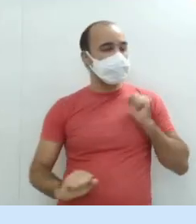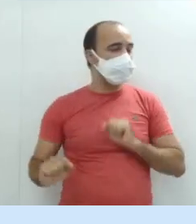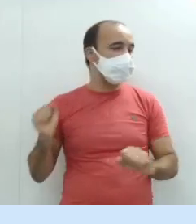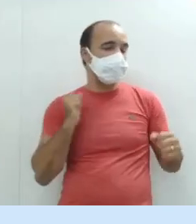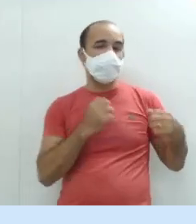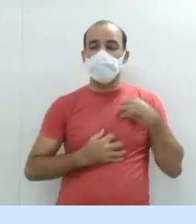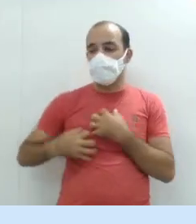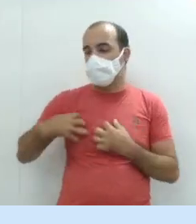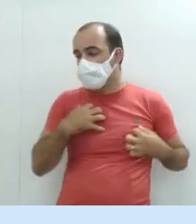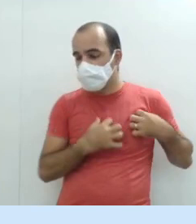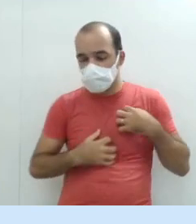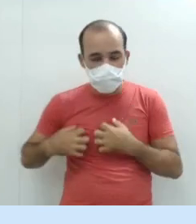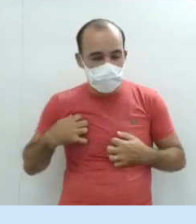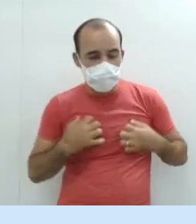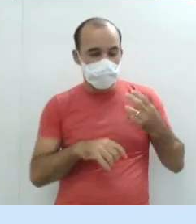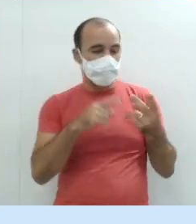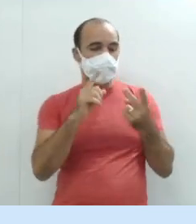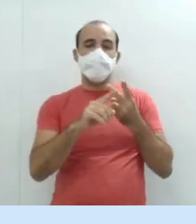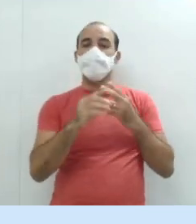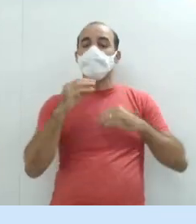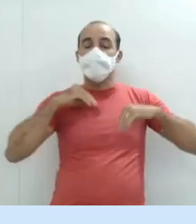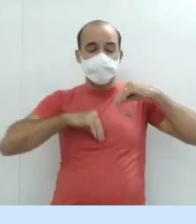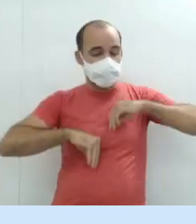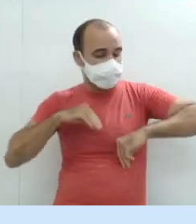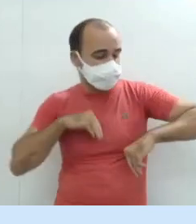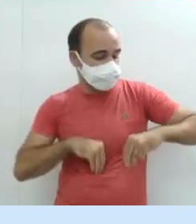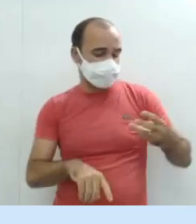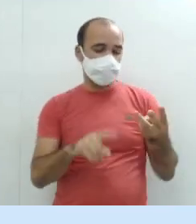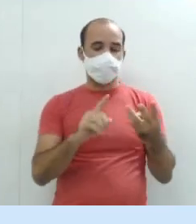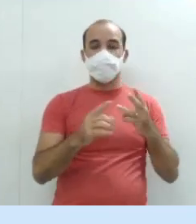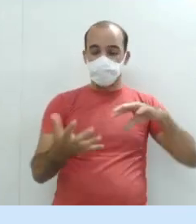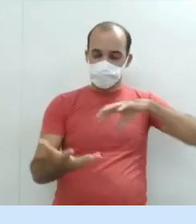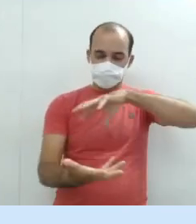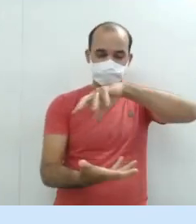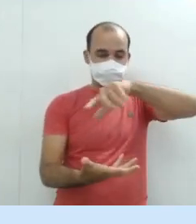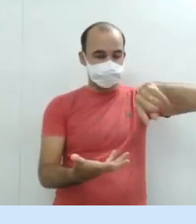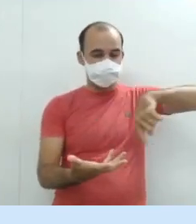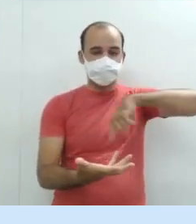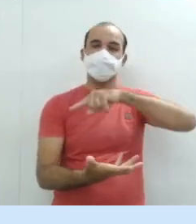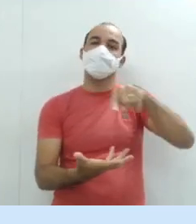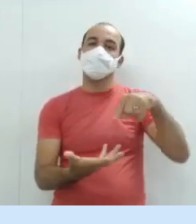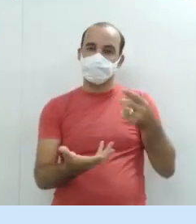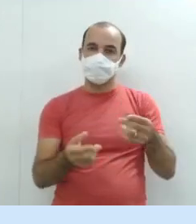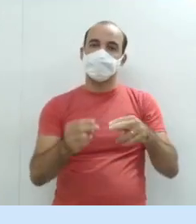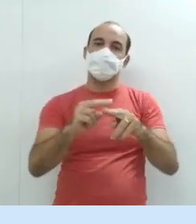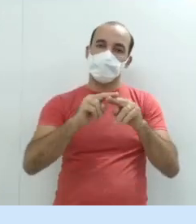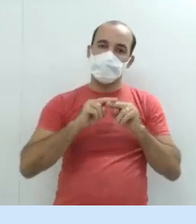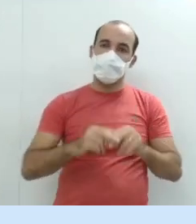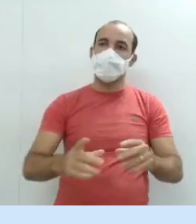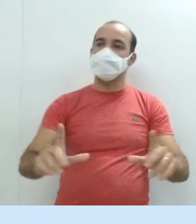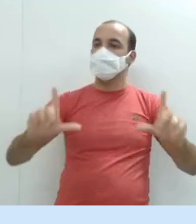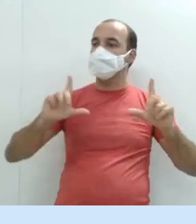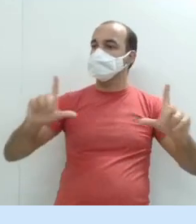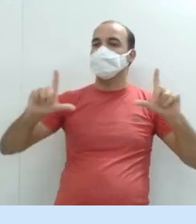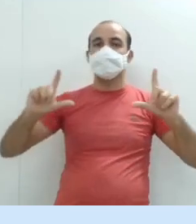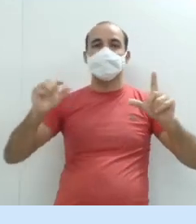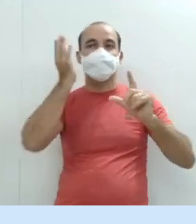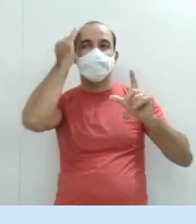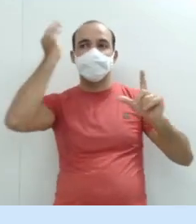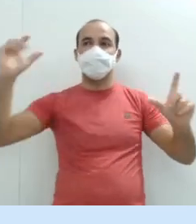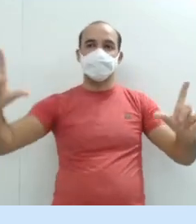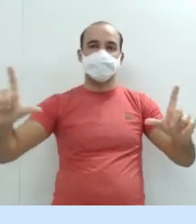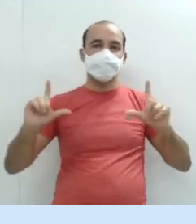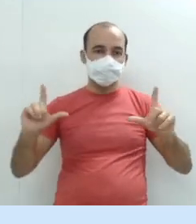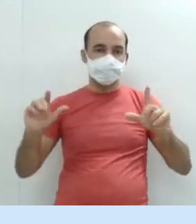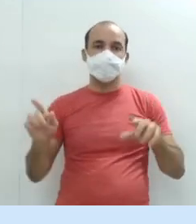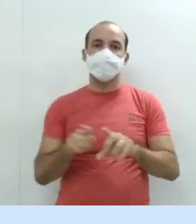dramas, né, com tanta depressão como a geração de hoje. Né, onde as pessoas parece que se